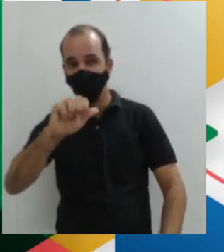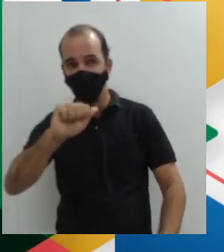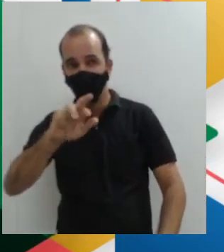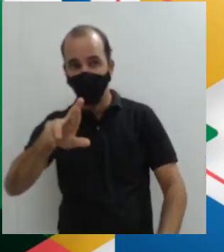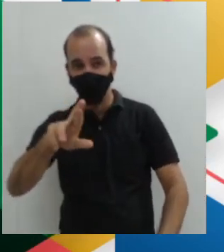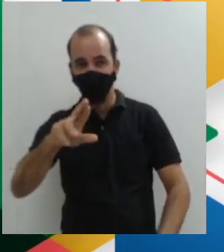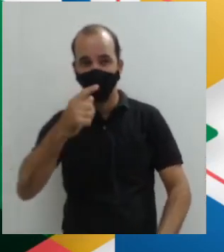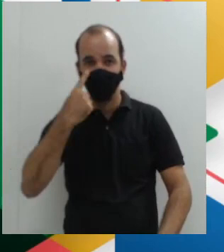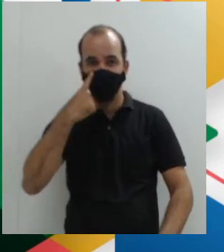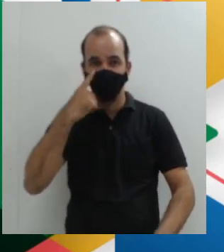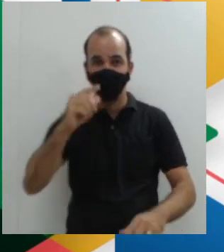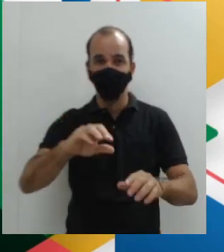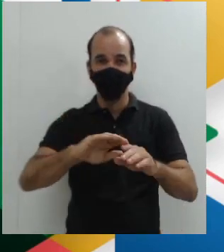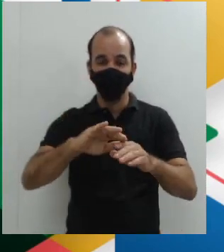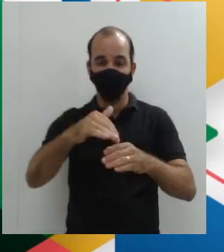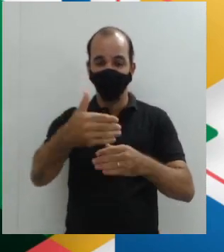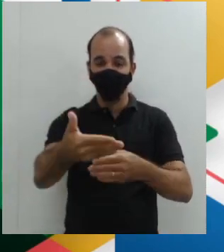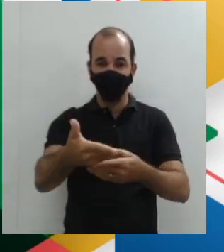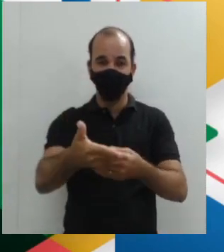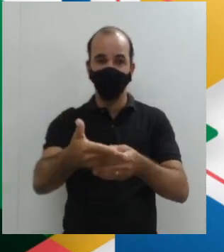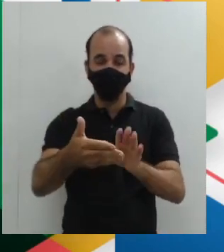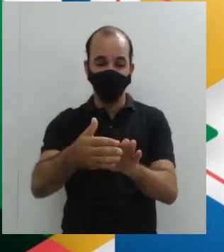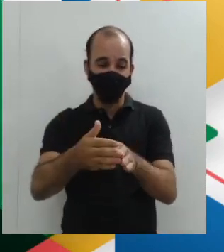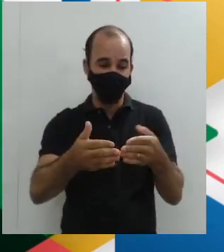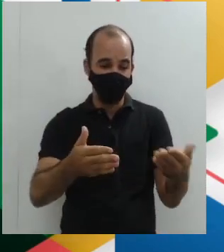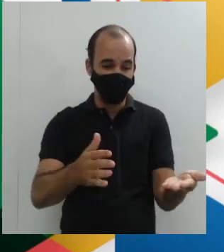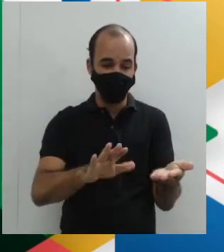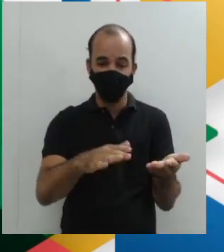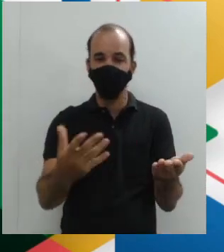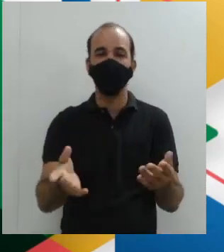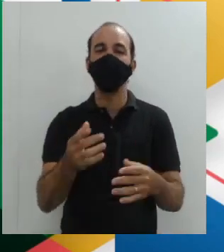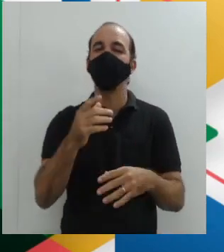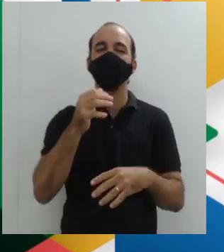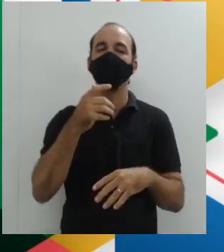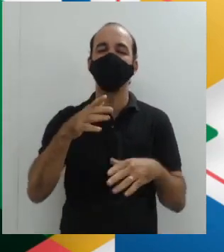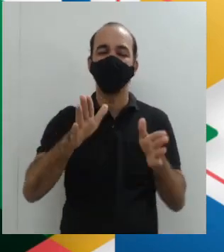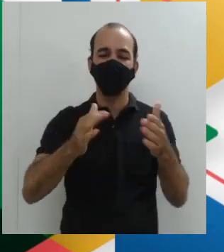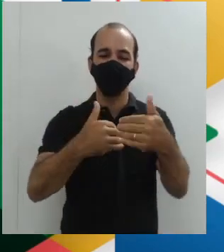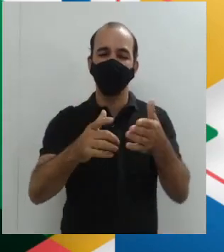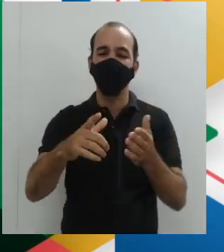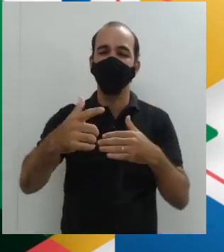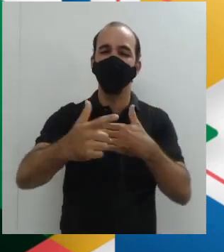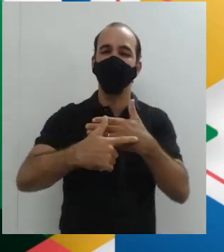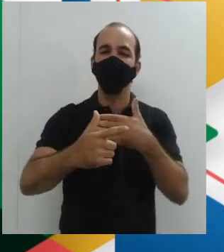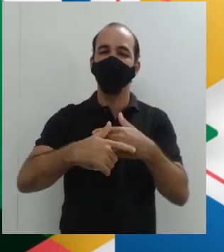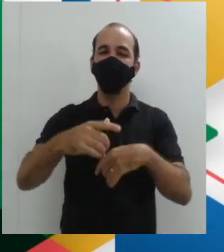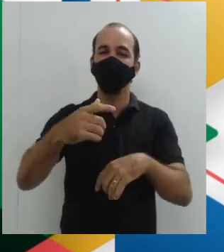altura. Planificada, eu tenho o seguinte, ó. Aqui eu tenho as medidas A